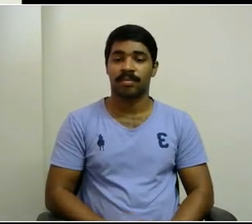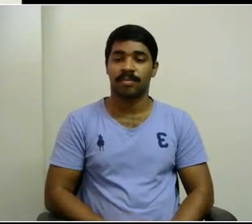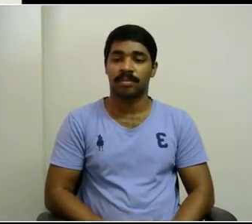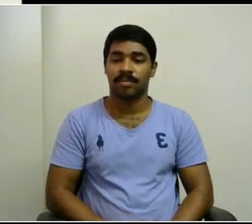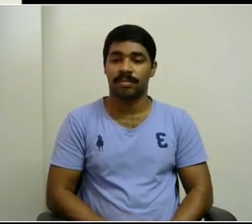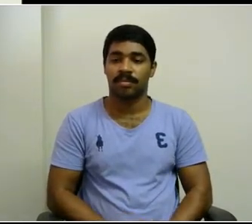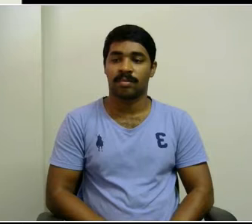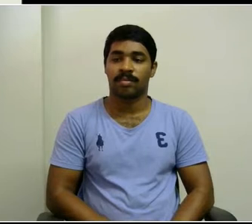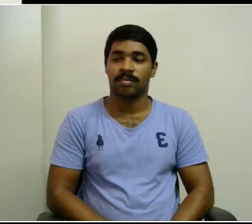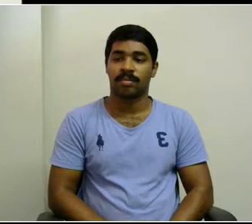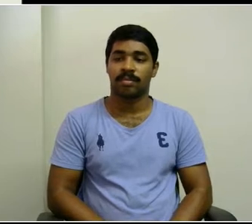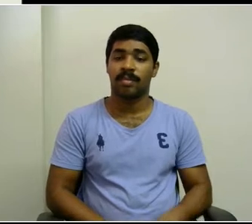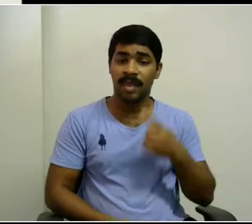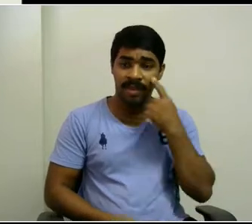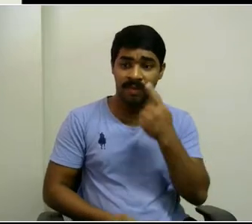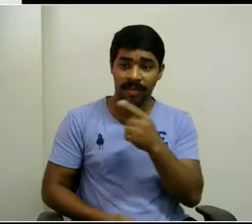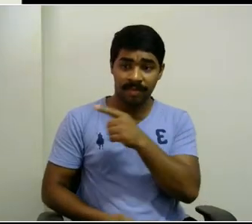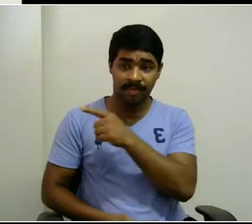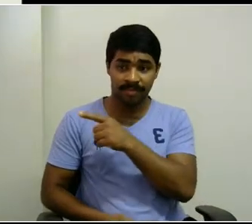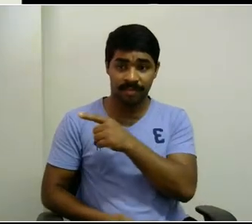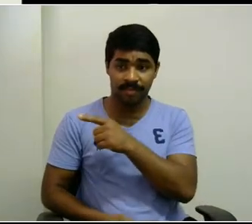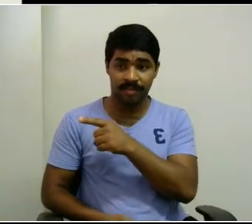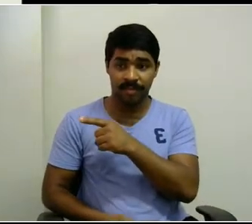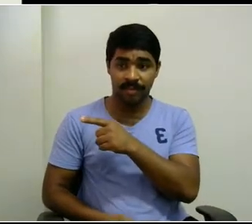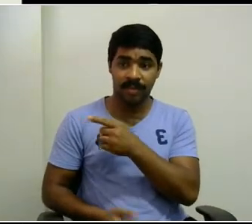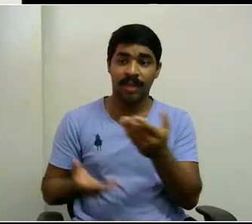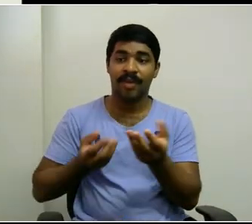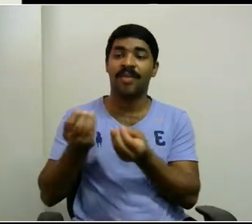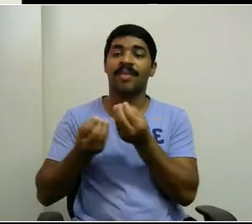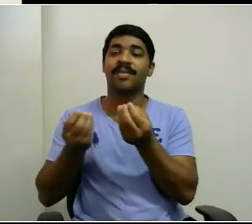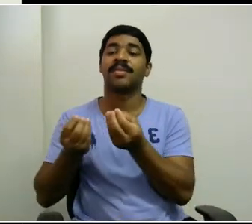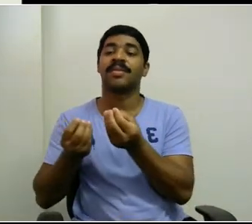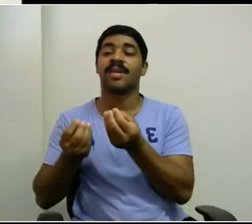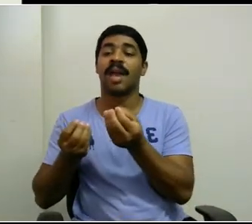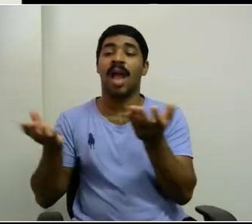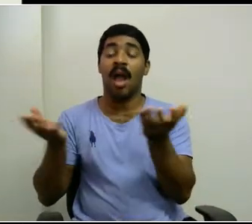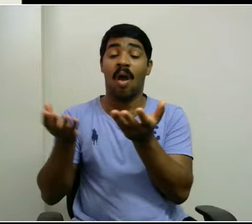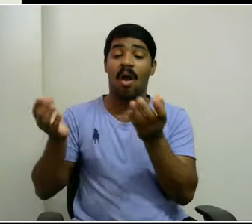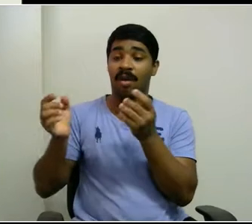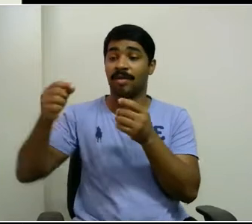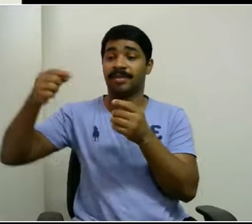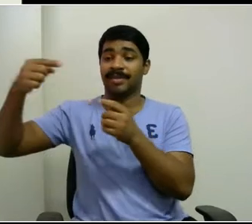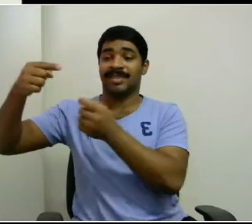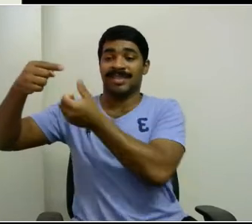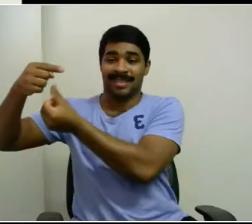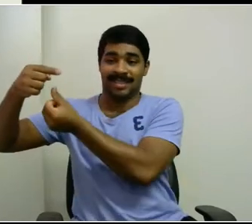está dividindo e o 4 também. Então, eu tenho que passar esse para esse lado, né? E esse para esse lado aqui, ó.